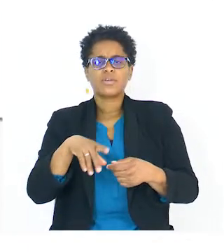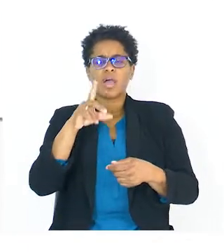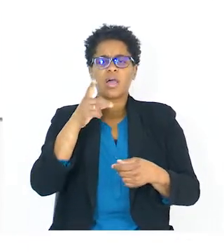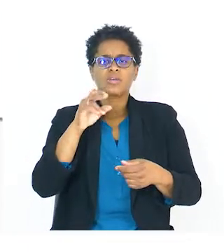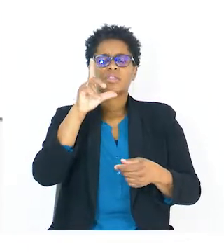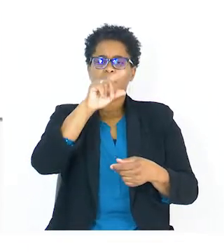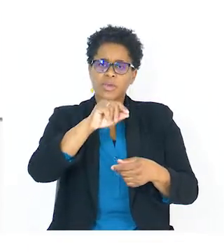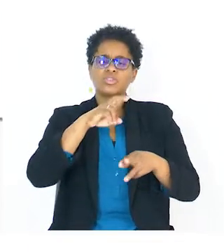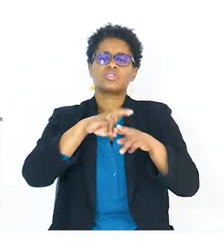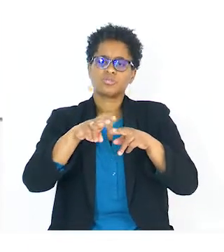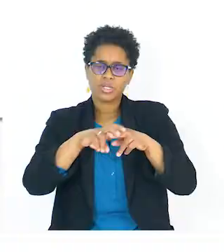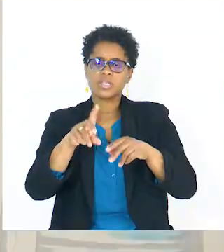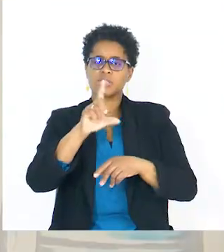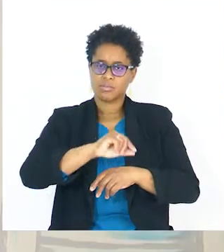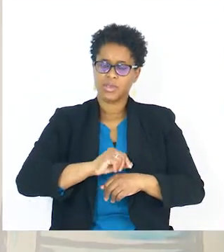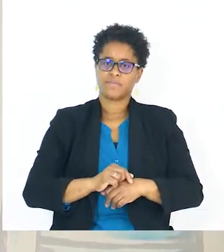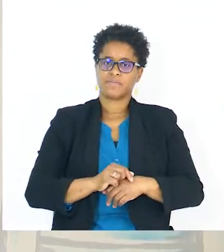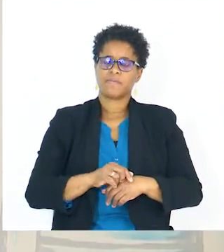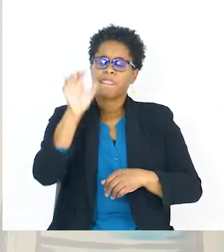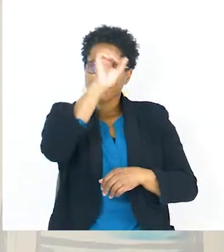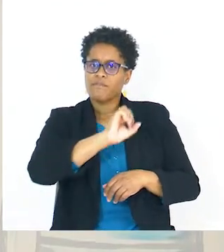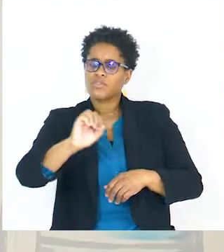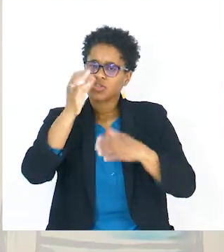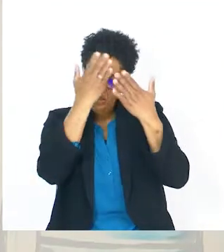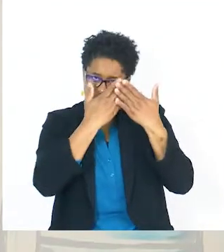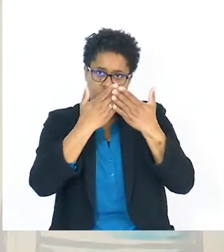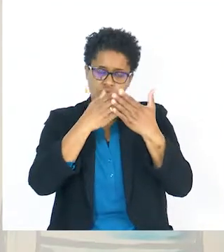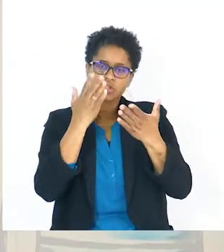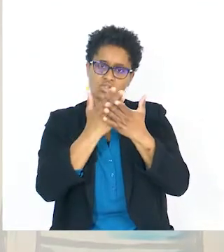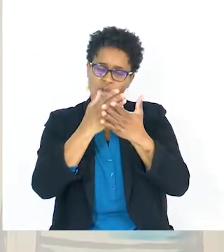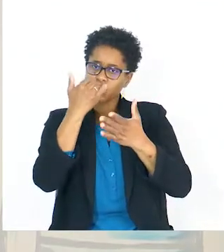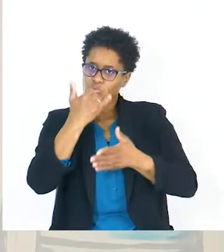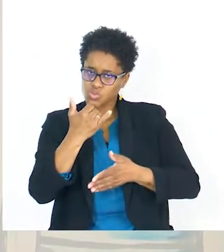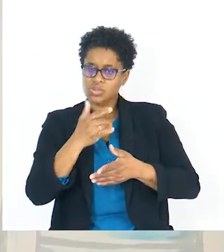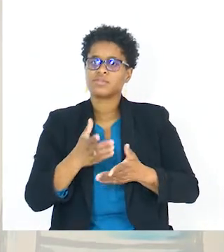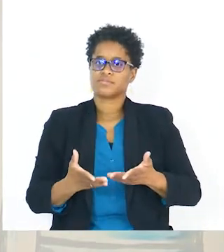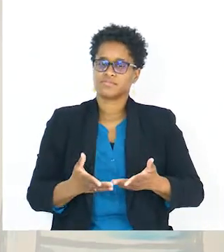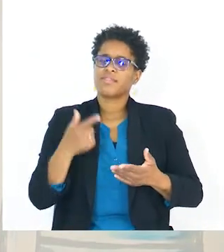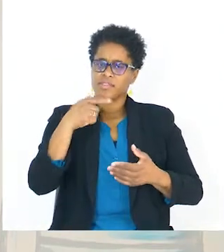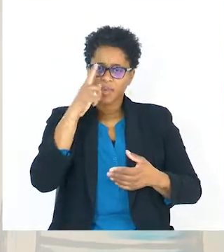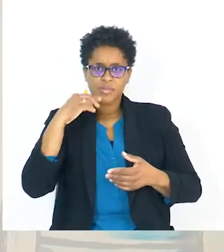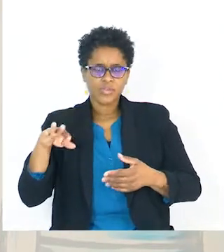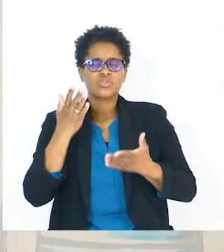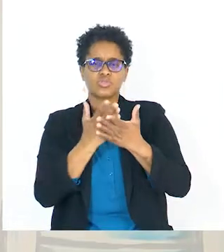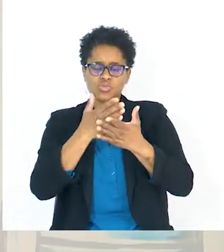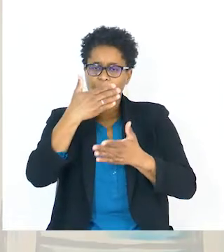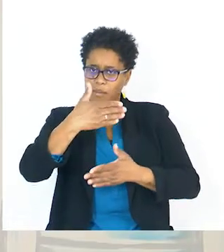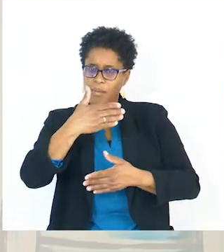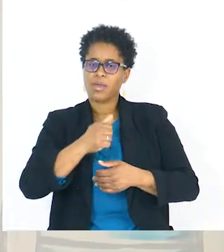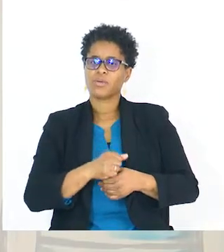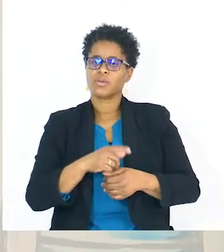por disciplinas. Vocês estudam o segundo ano, não é? Então, temos meninos que estudam o primeiro